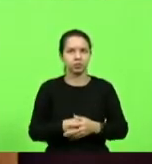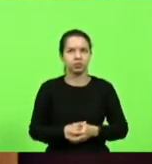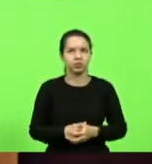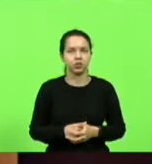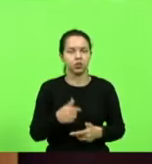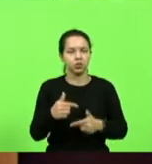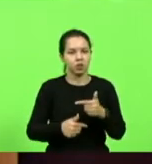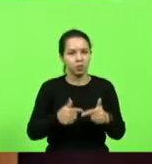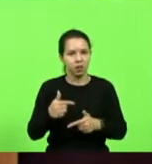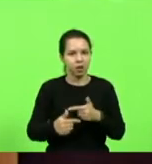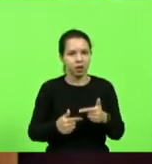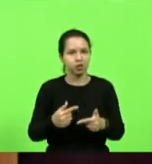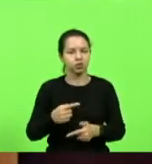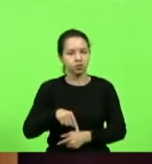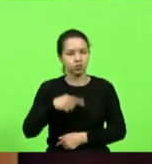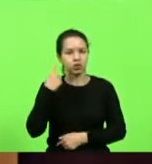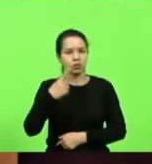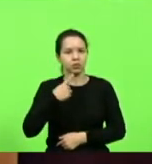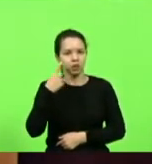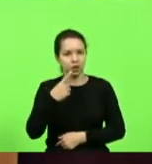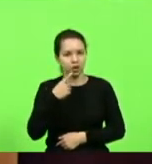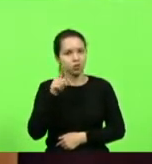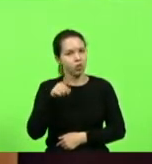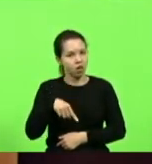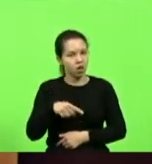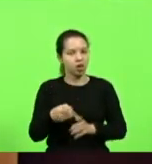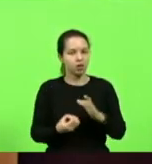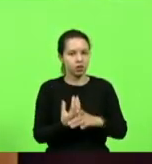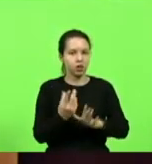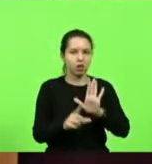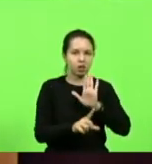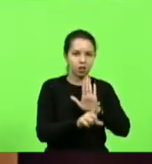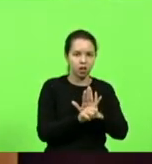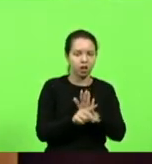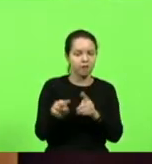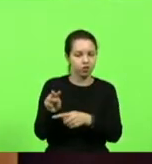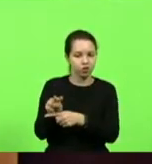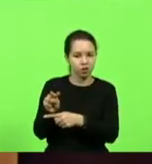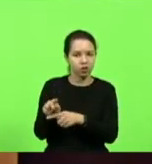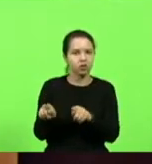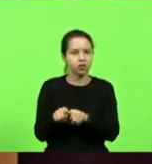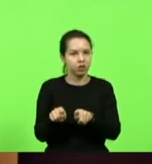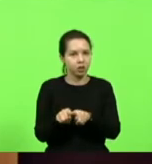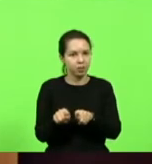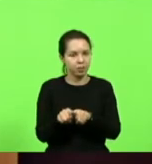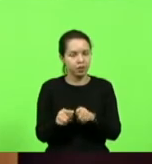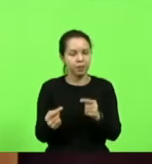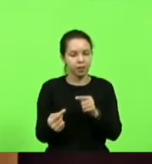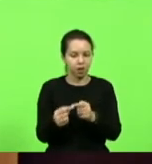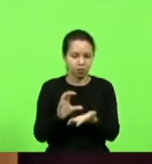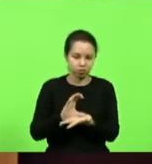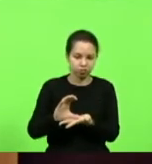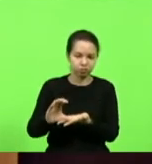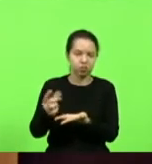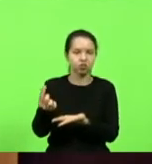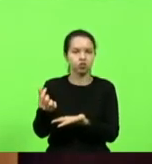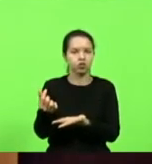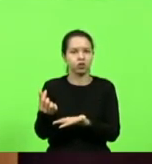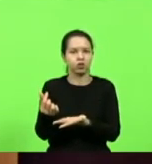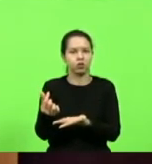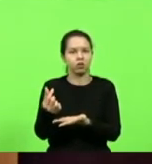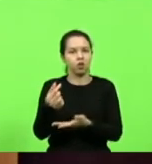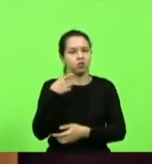de um deputado é legislar, é fiscalizar e também destinar recursos. O deputado é o olho do